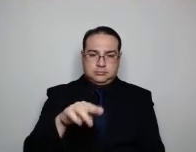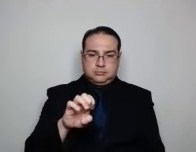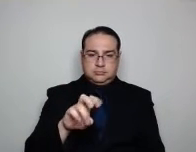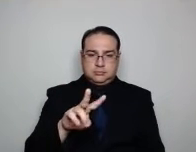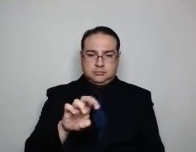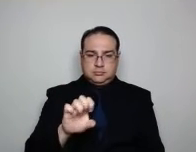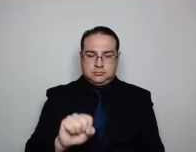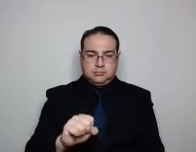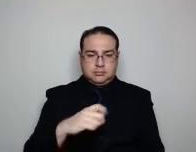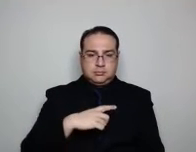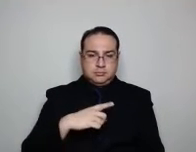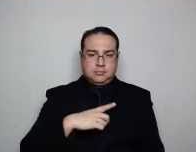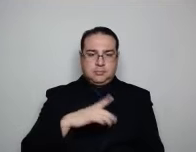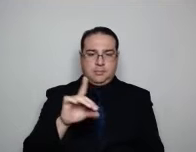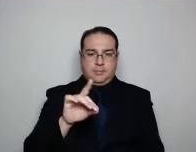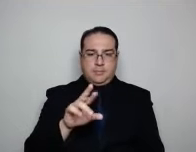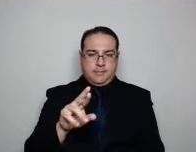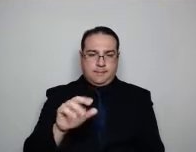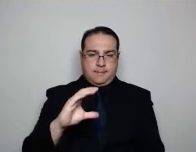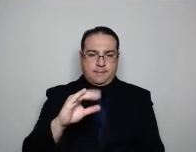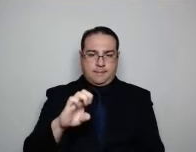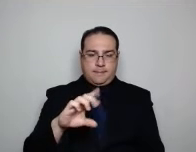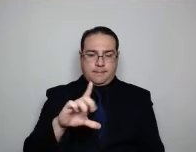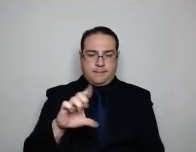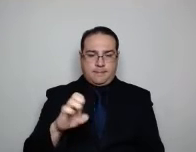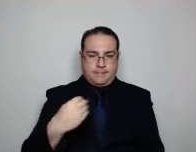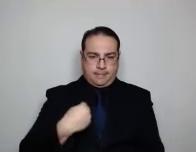Doutora Cibele Mendes, está presente?